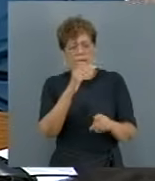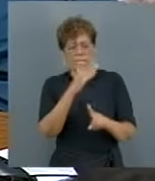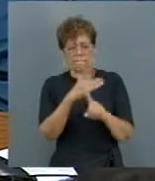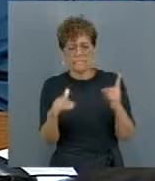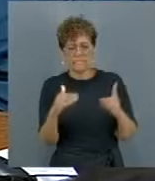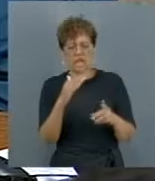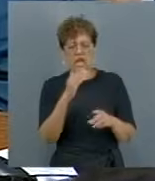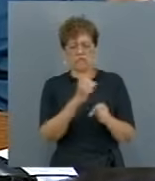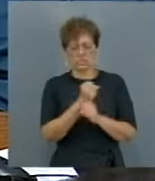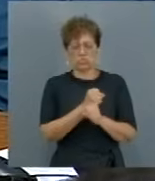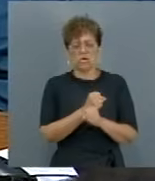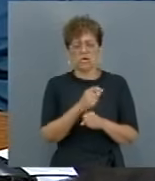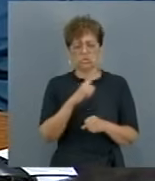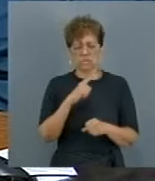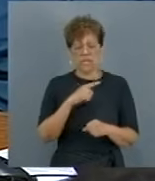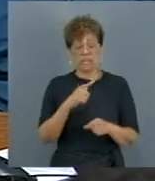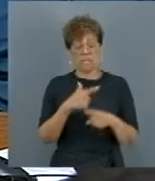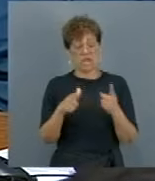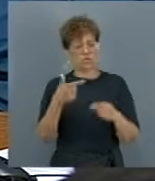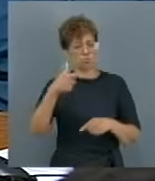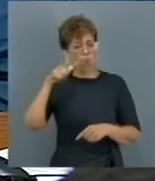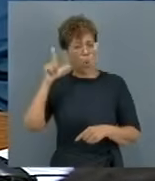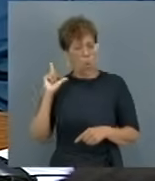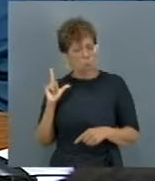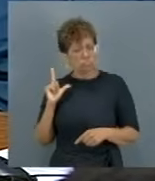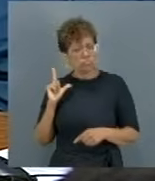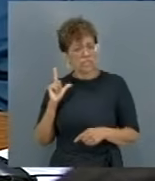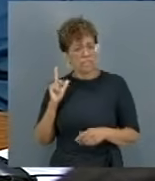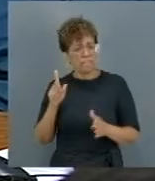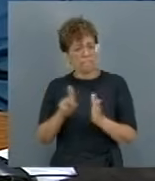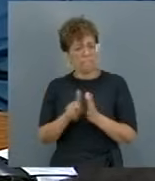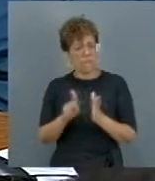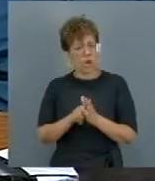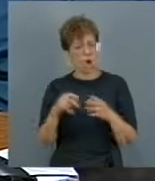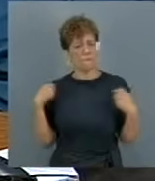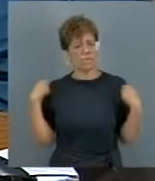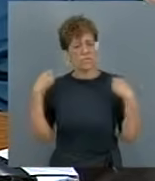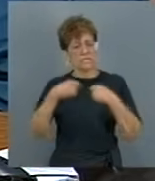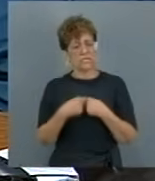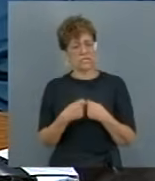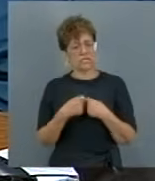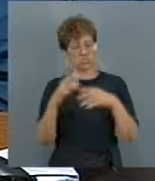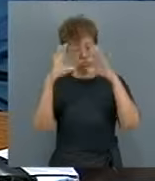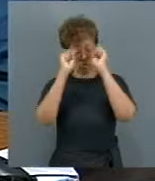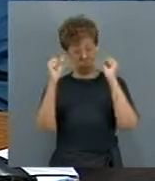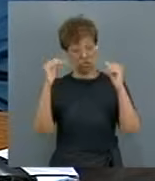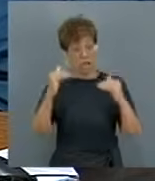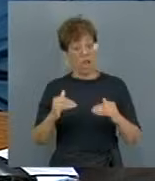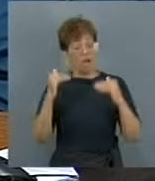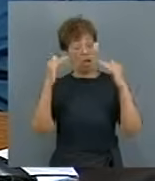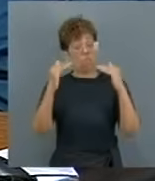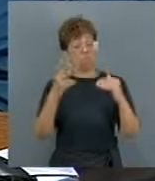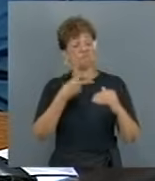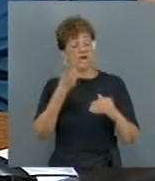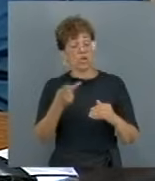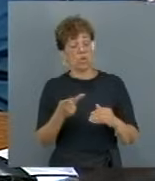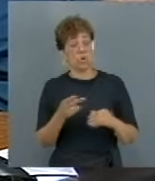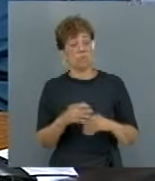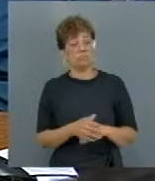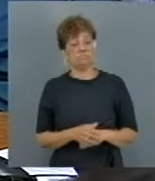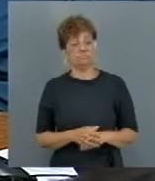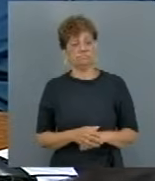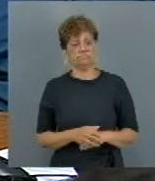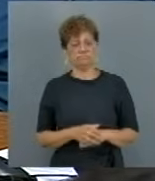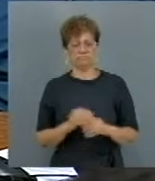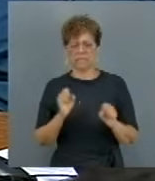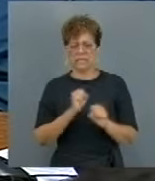O critério dito ontem pelo eminente ministro do Supremo Tribunal Federal, que não fez vênias, porque falou isso publicamente,